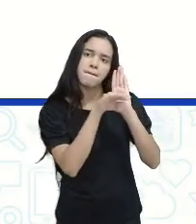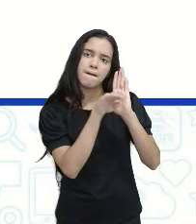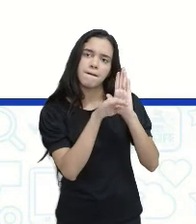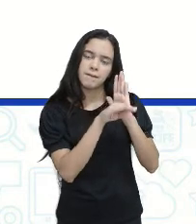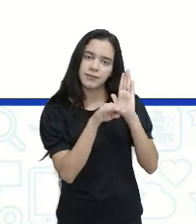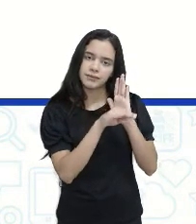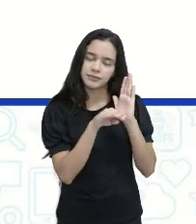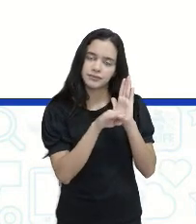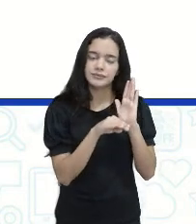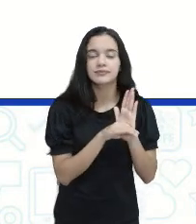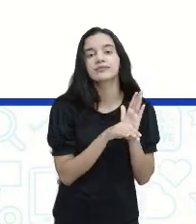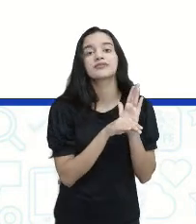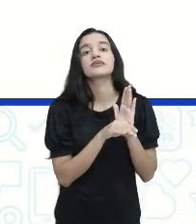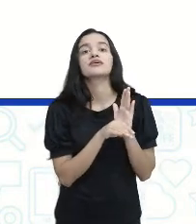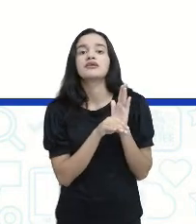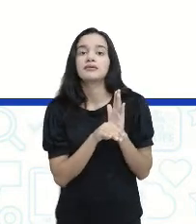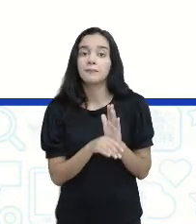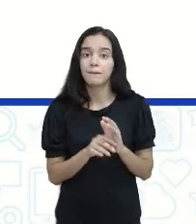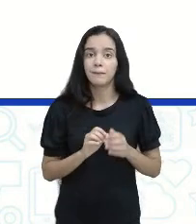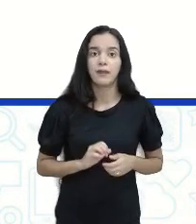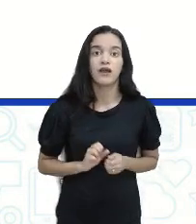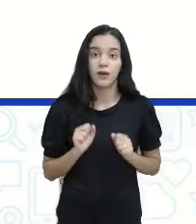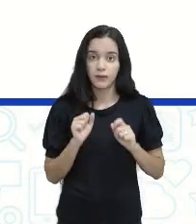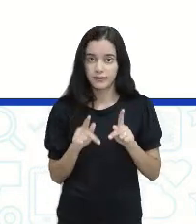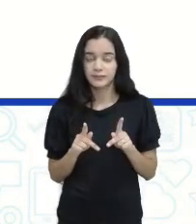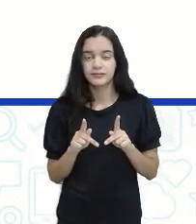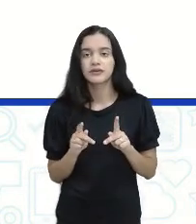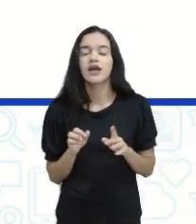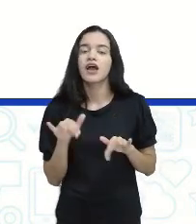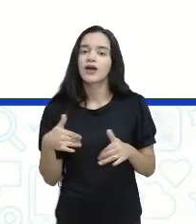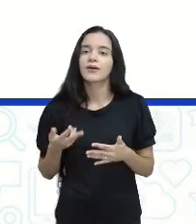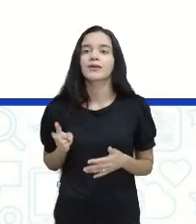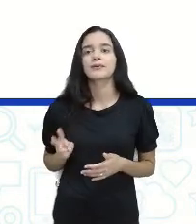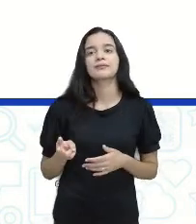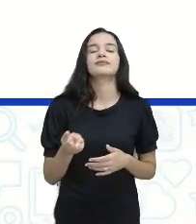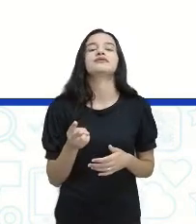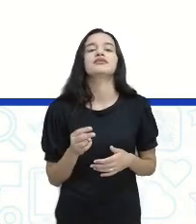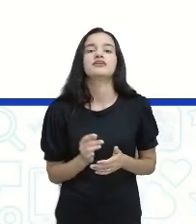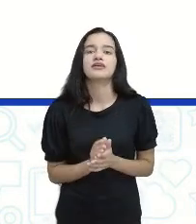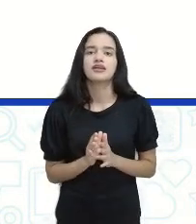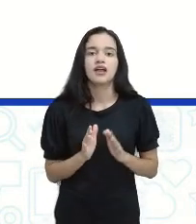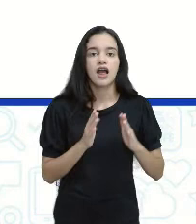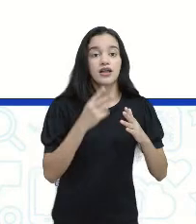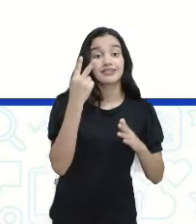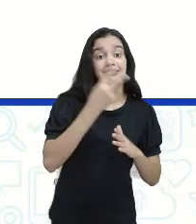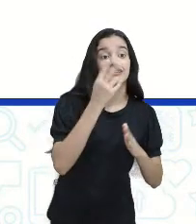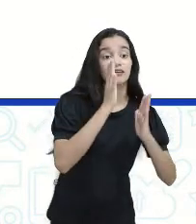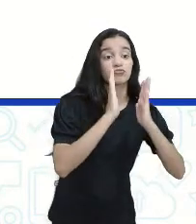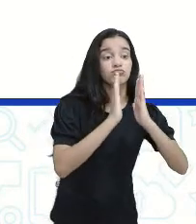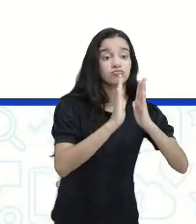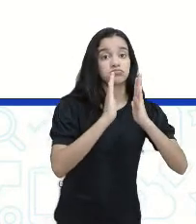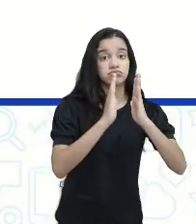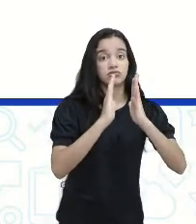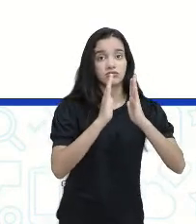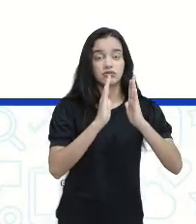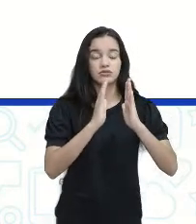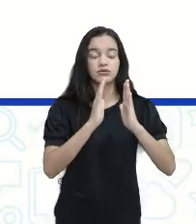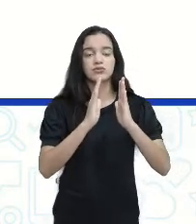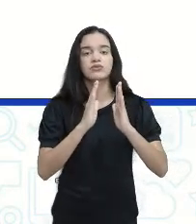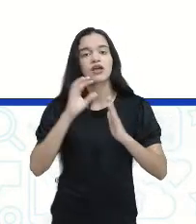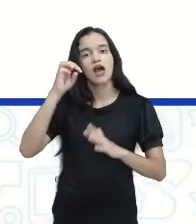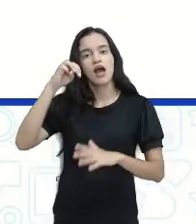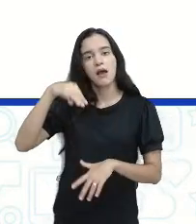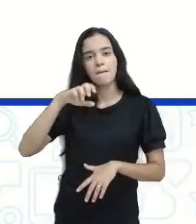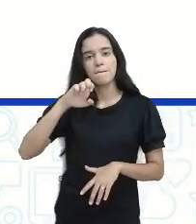rubídio, né? O césio, o frâncio, tá? Seguindo aqui, né, na segunda coluna, são não metais, né,